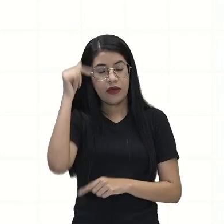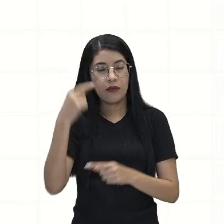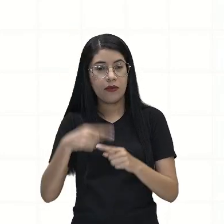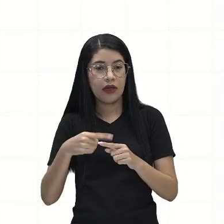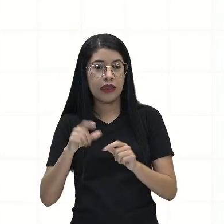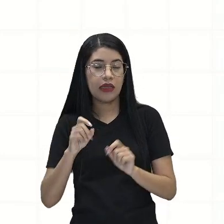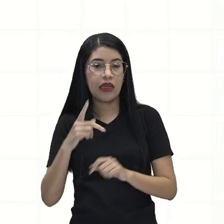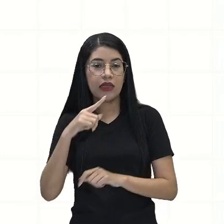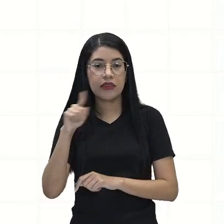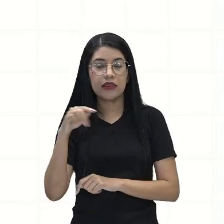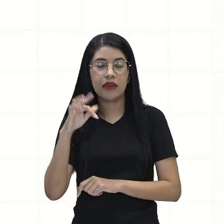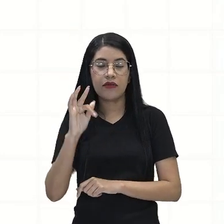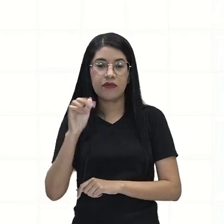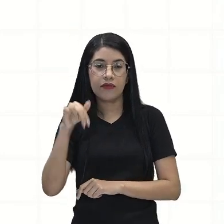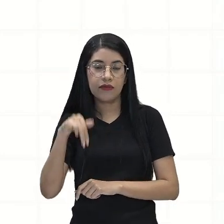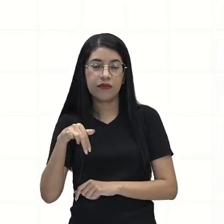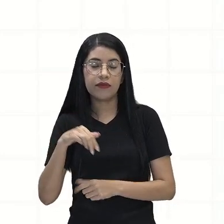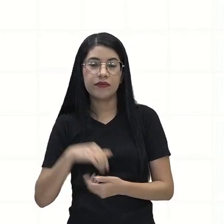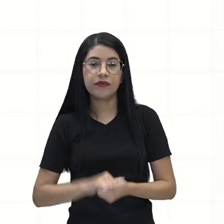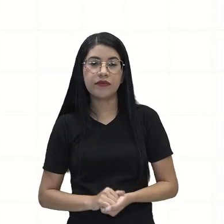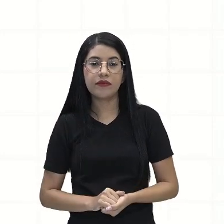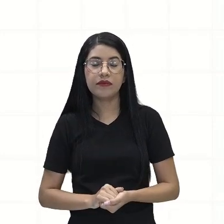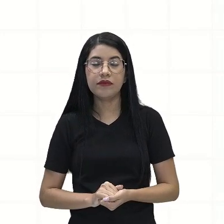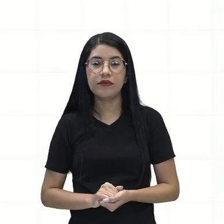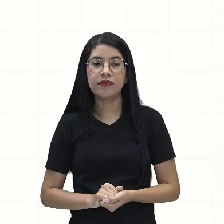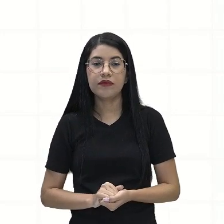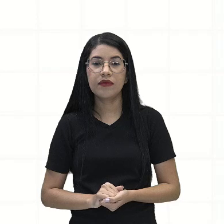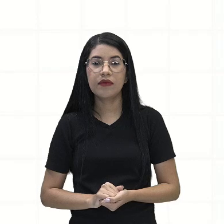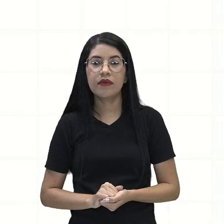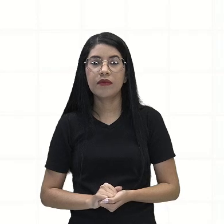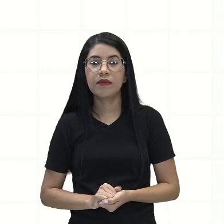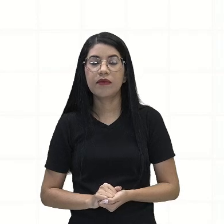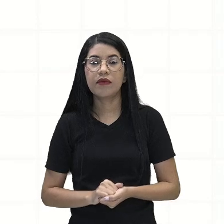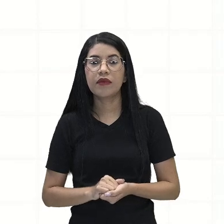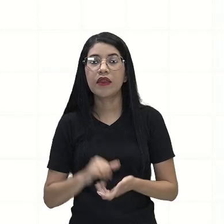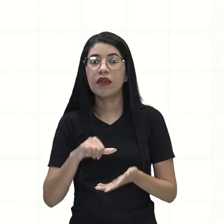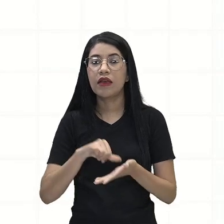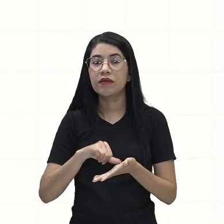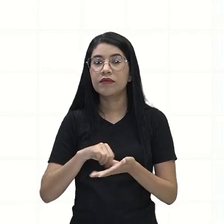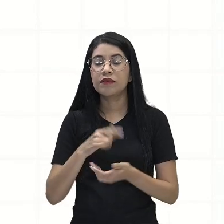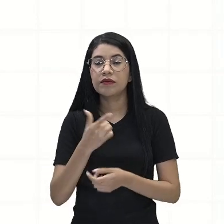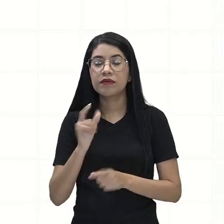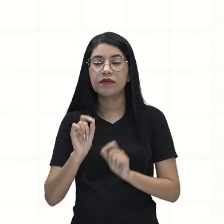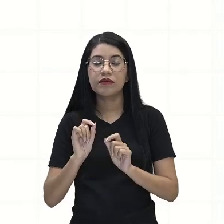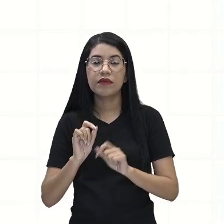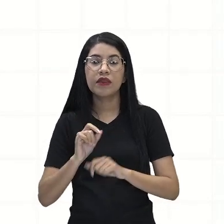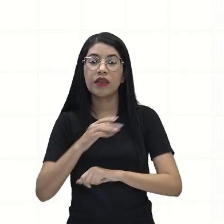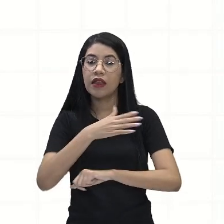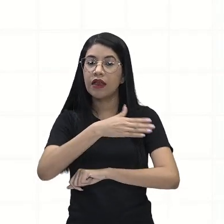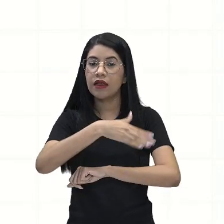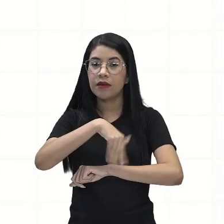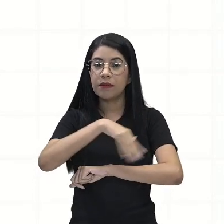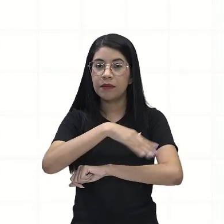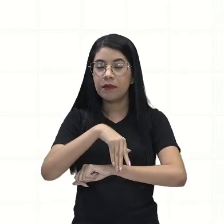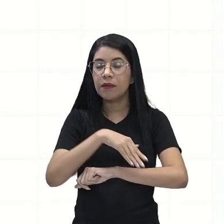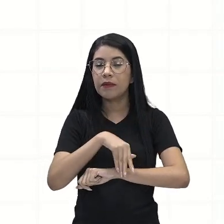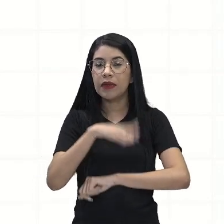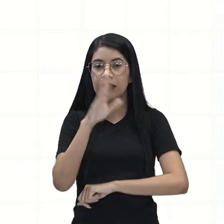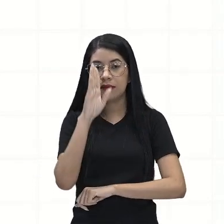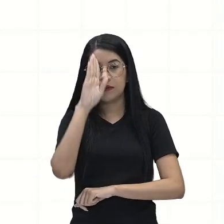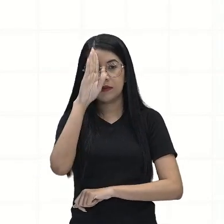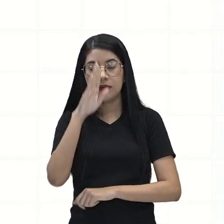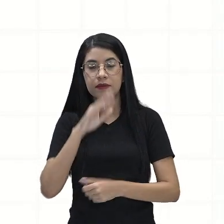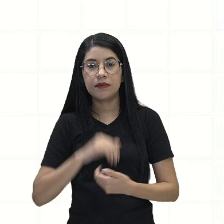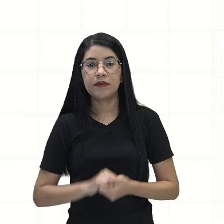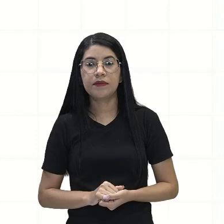ao polo industrial de Manaus, tá bom? E aí nós temos mais um mapinha, nós temos as rodovias estruturantes, tá bom? Que a gente